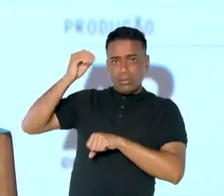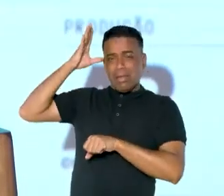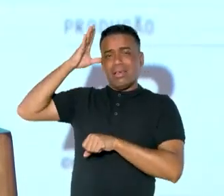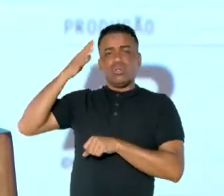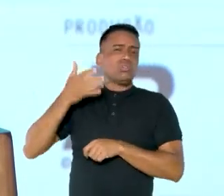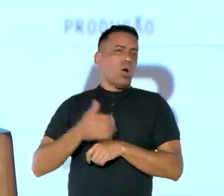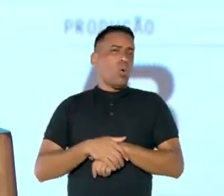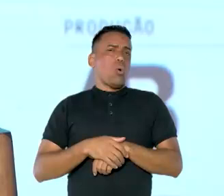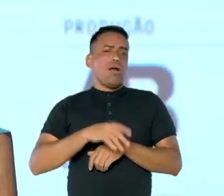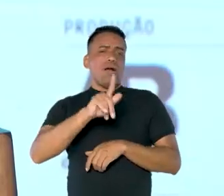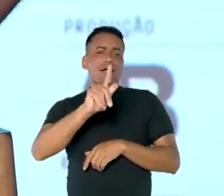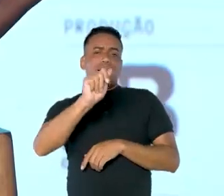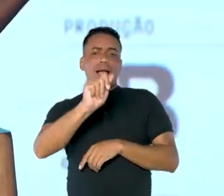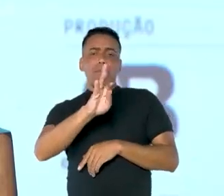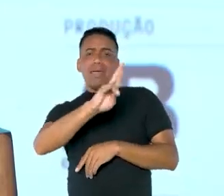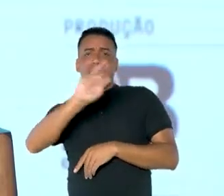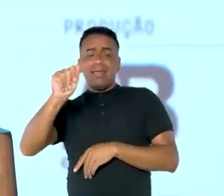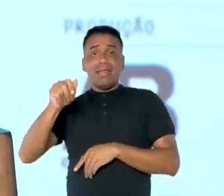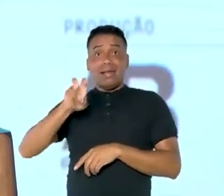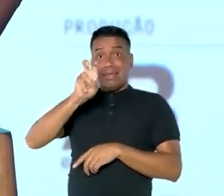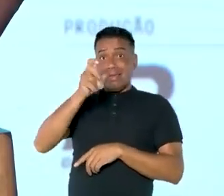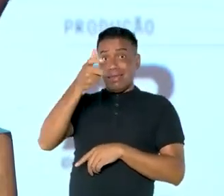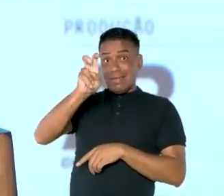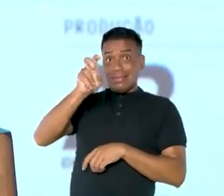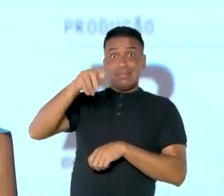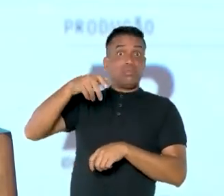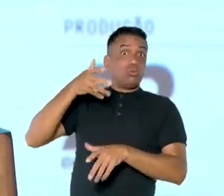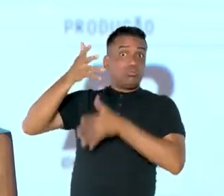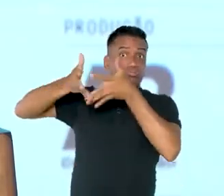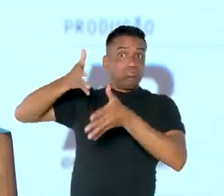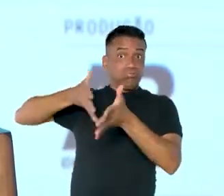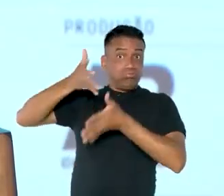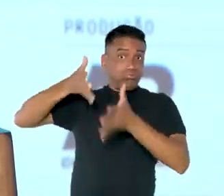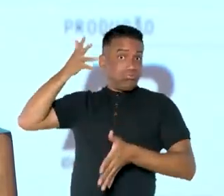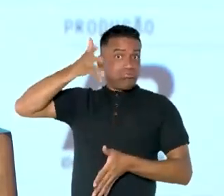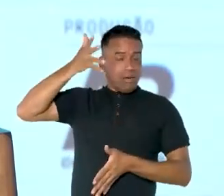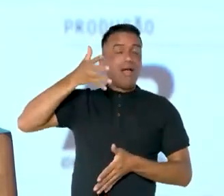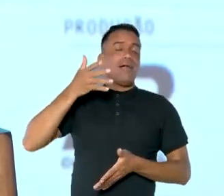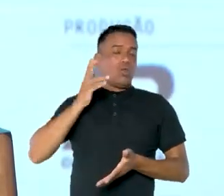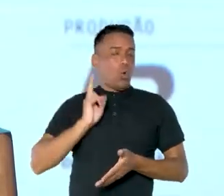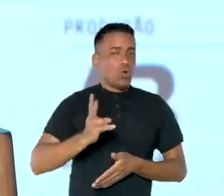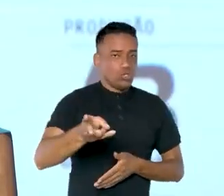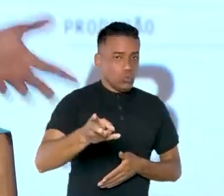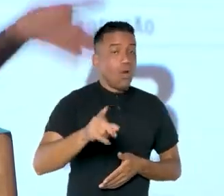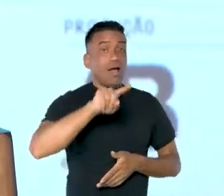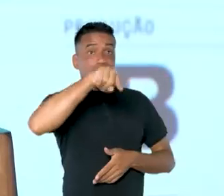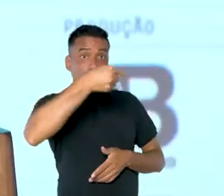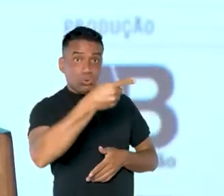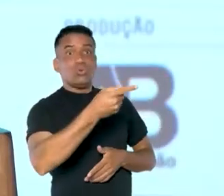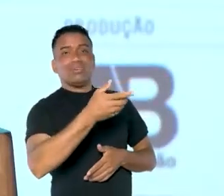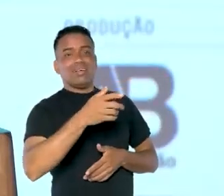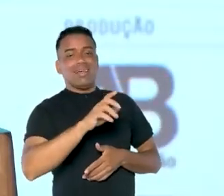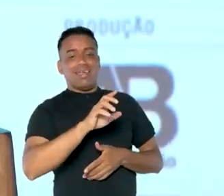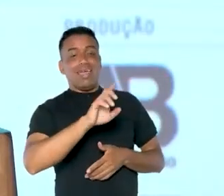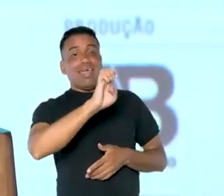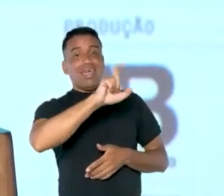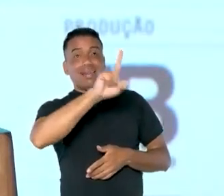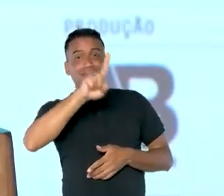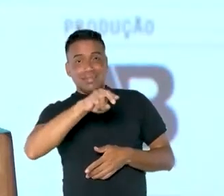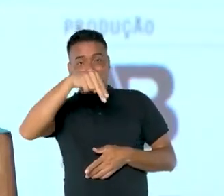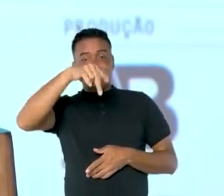No canto inferior direito do vídeo se encontra o intérprete de Libras, um homem negro que traja a blusa preta. Ele